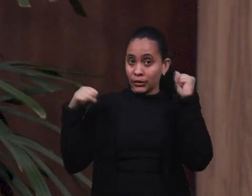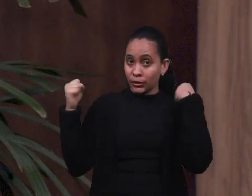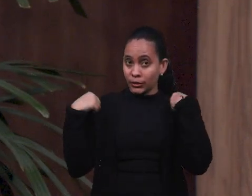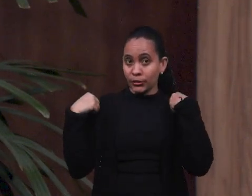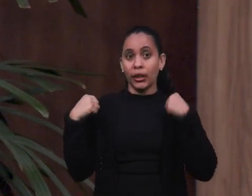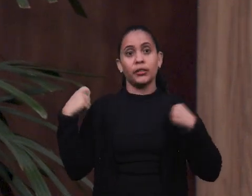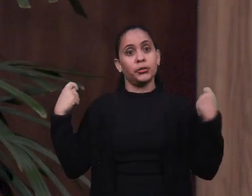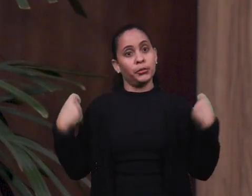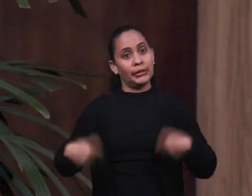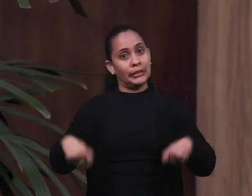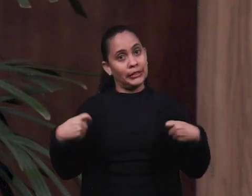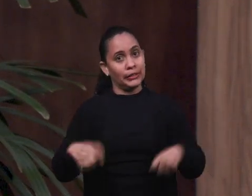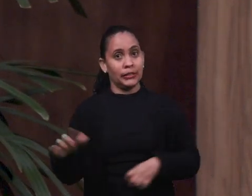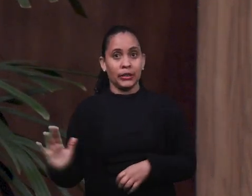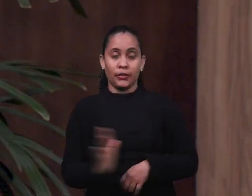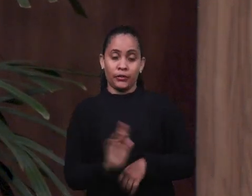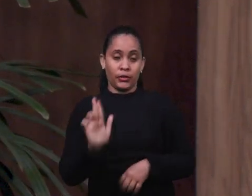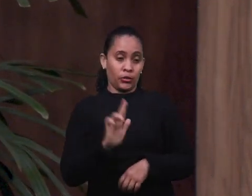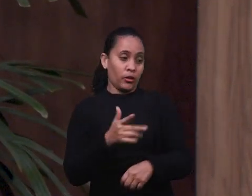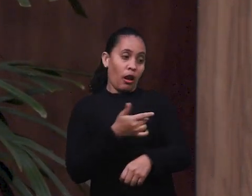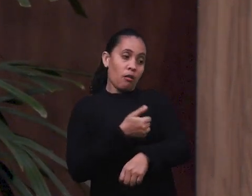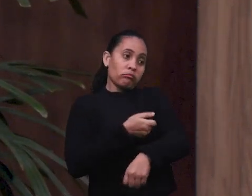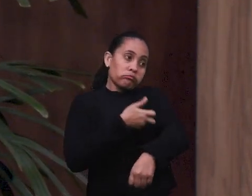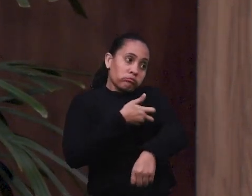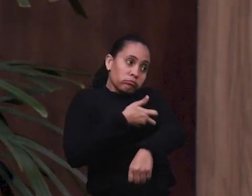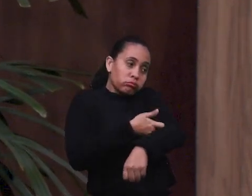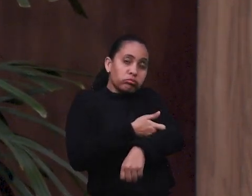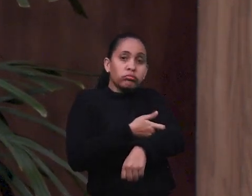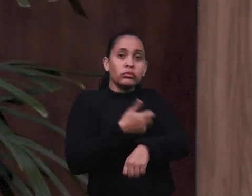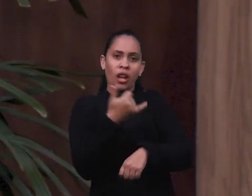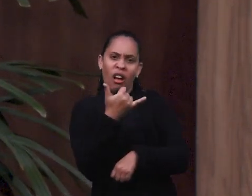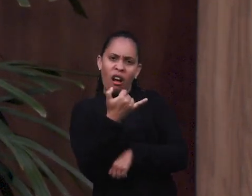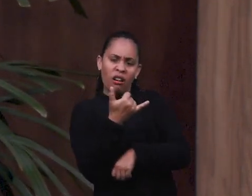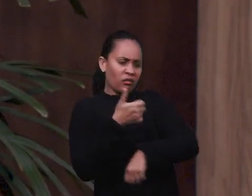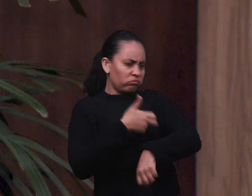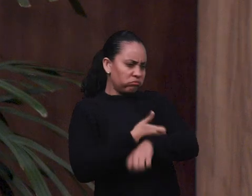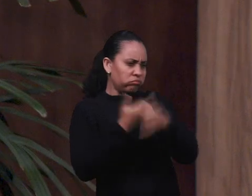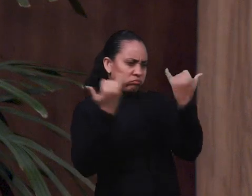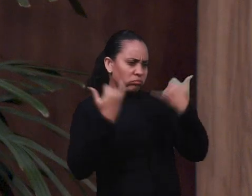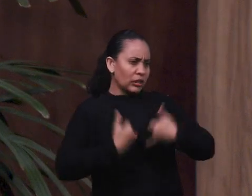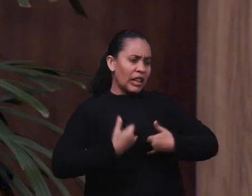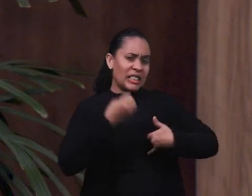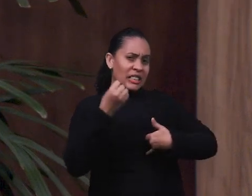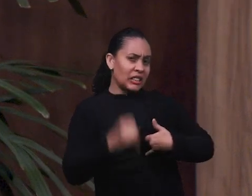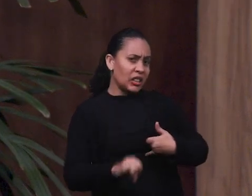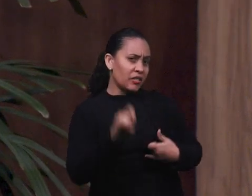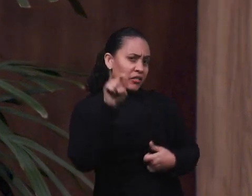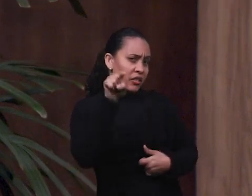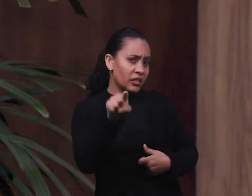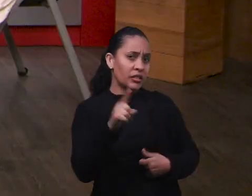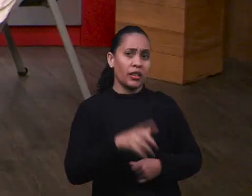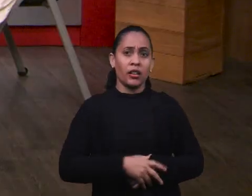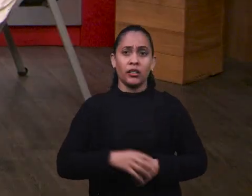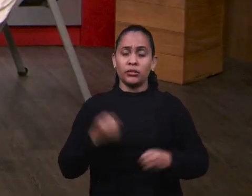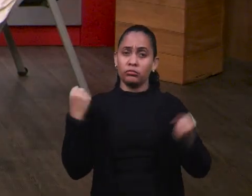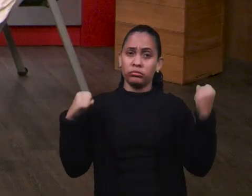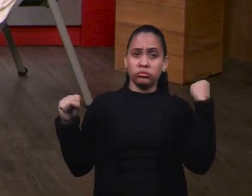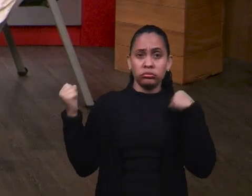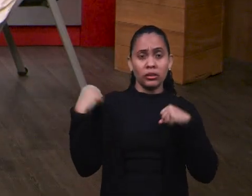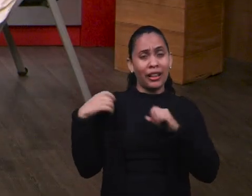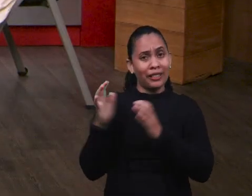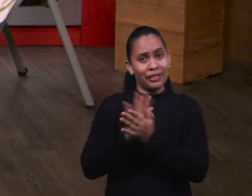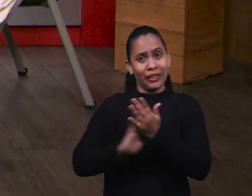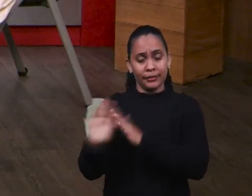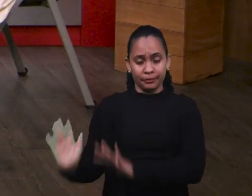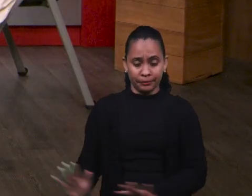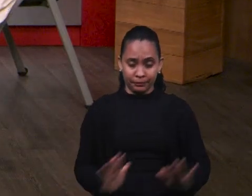físico, né? Não adianta usar essas canetinhas e continuar, né? Não a canetinha ela é um meio,